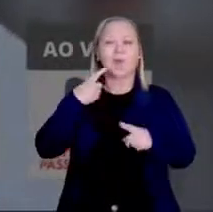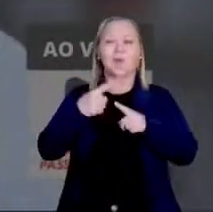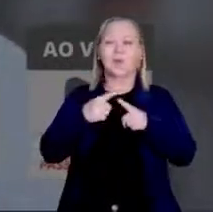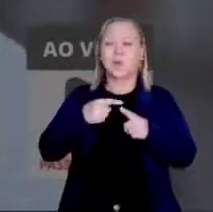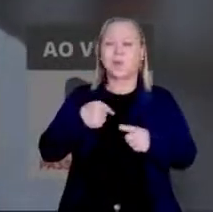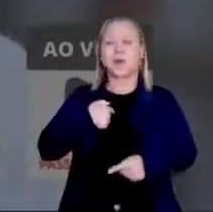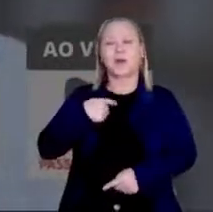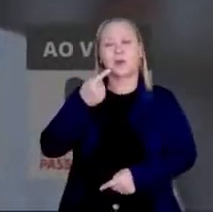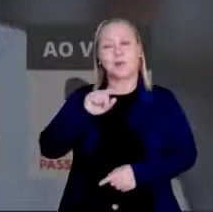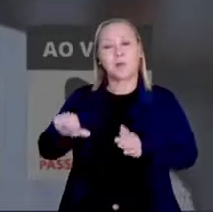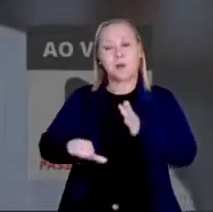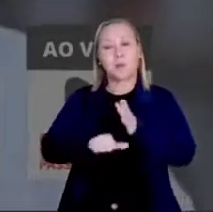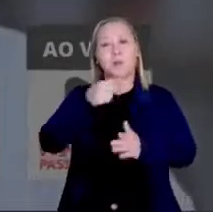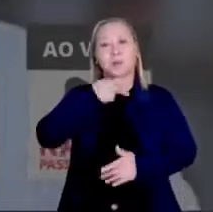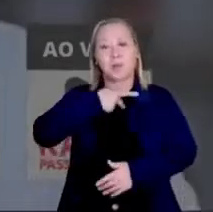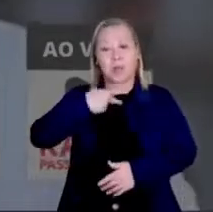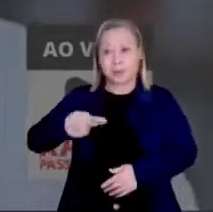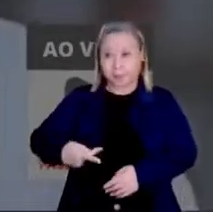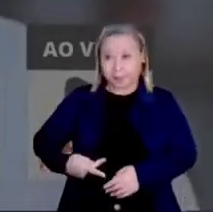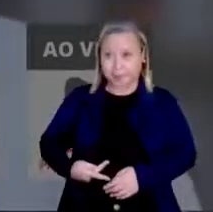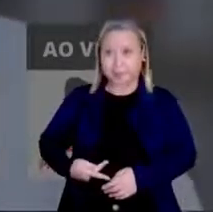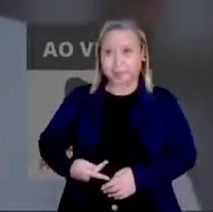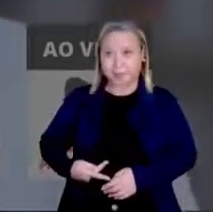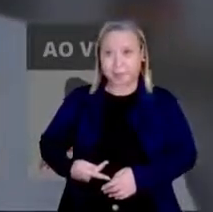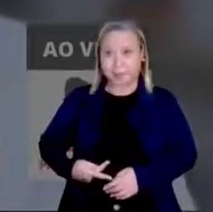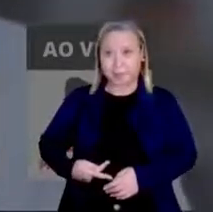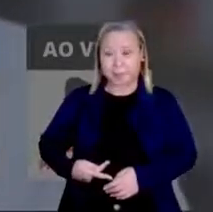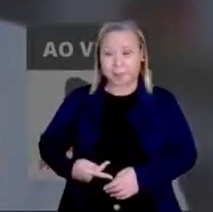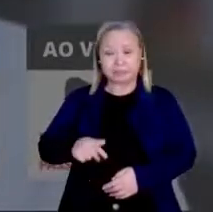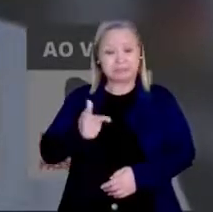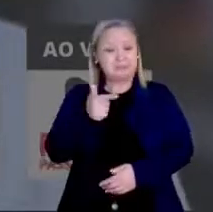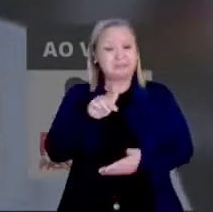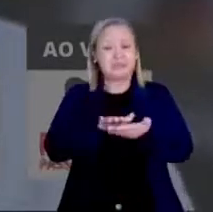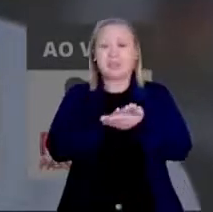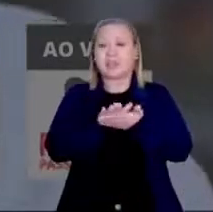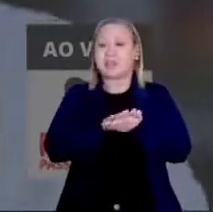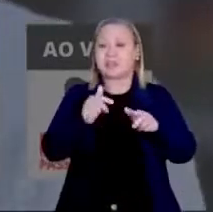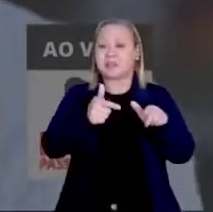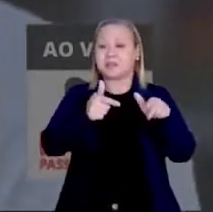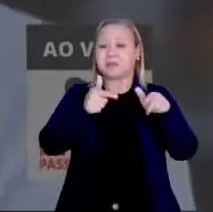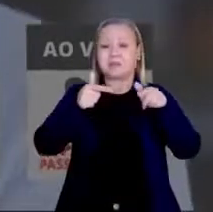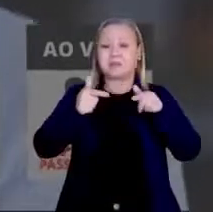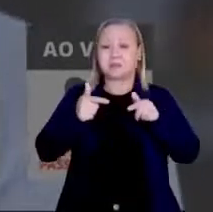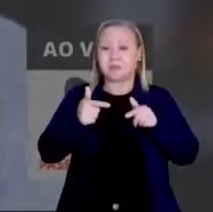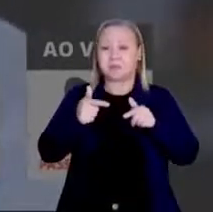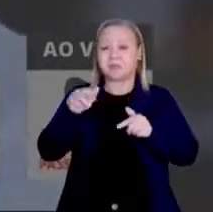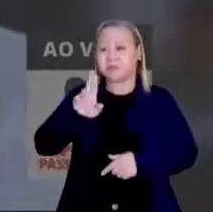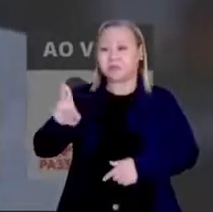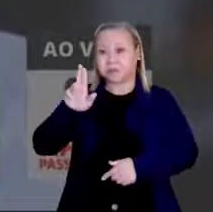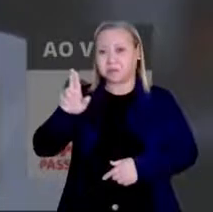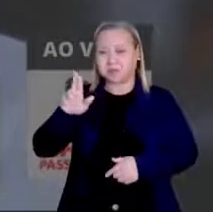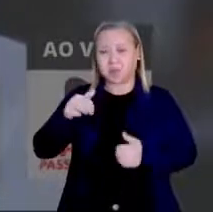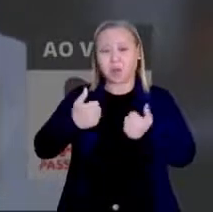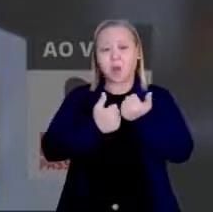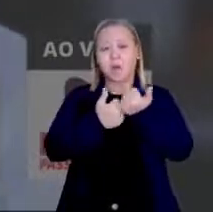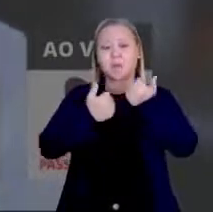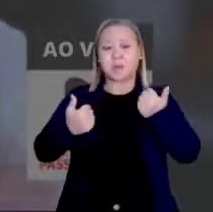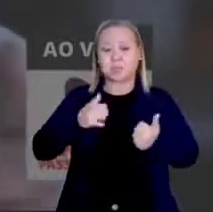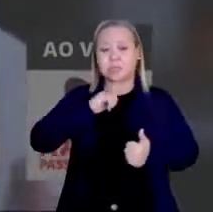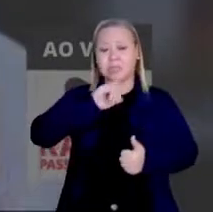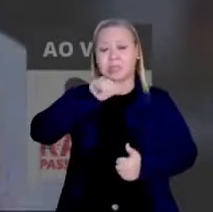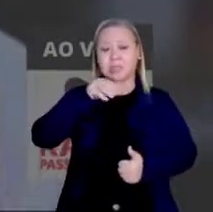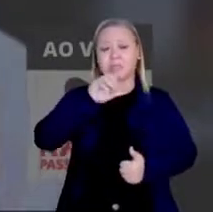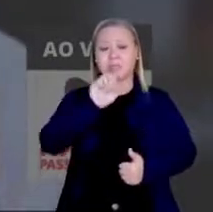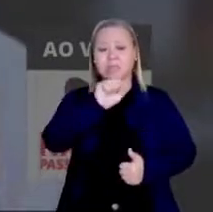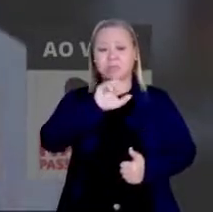para 8 milhões de estudantes na universidade, que eles agora estão destruindo, porque estão cortando